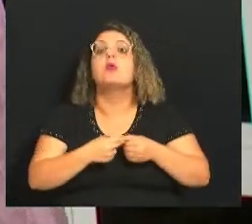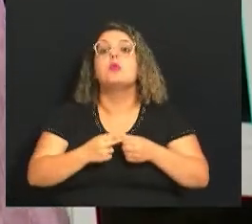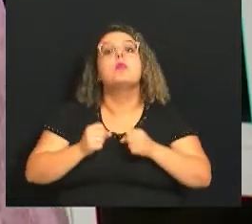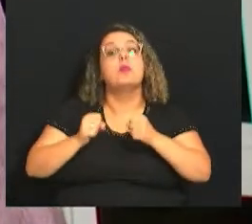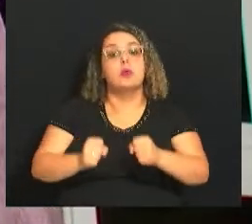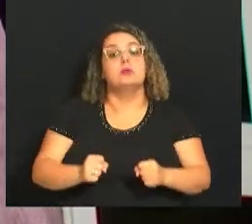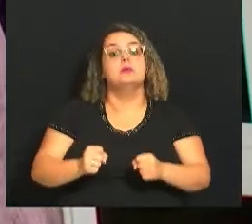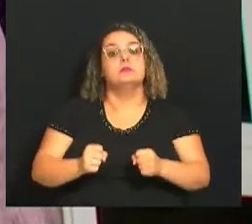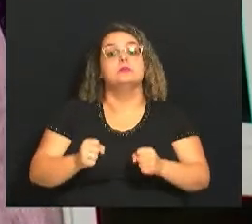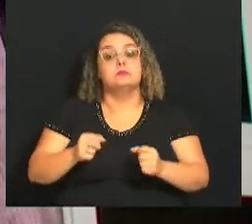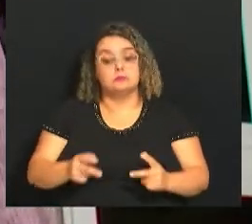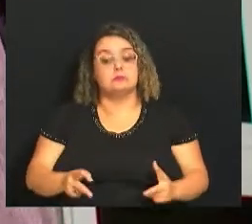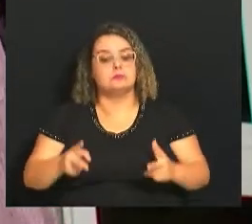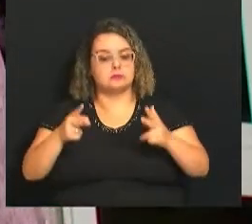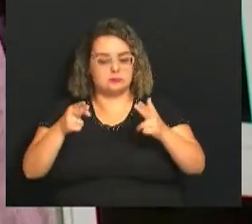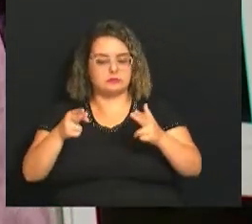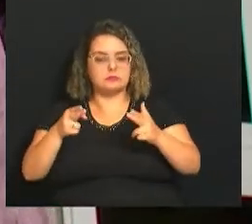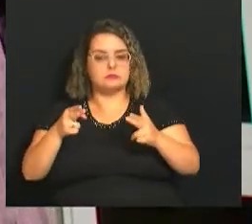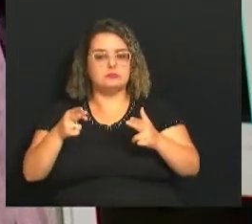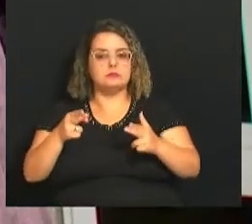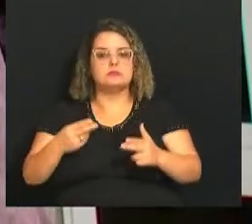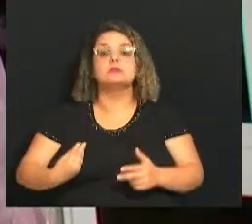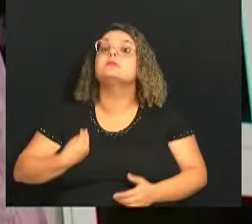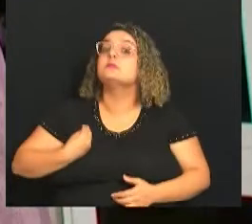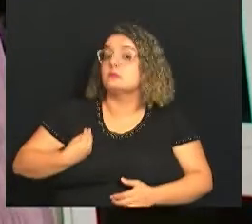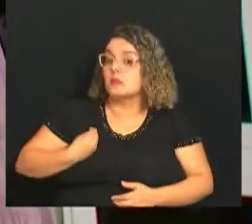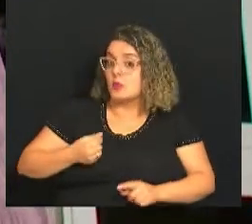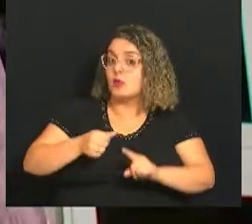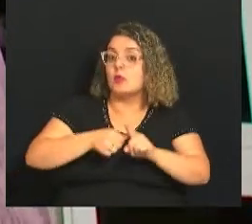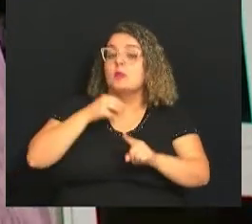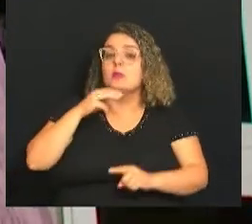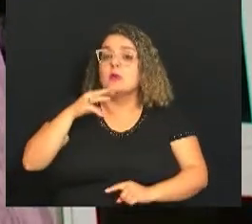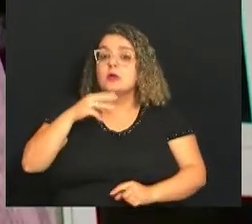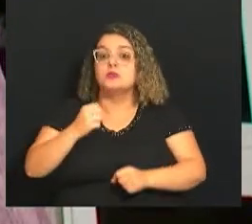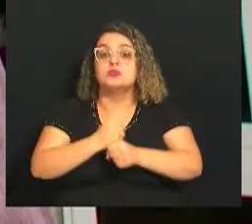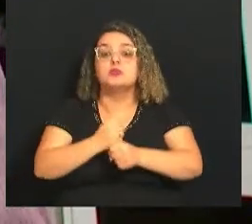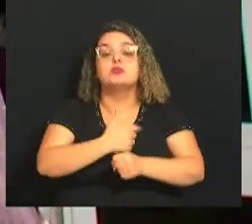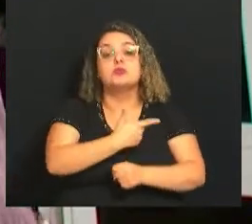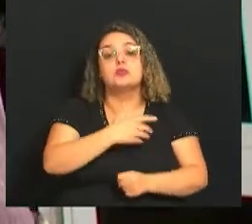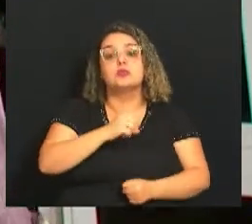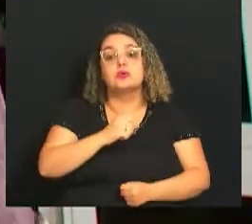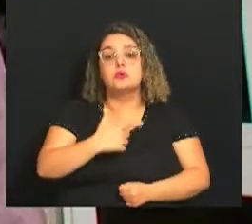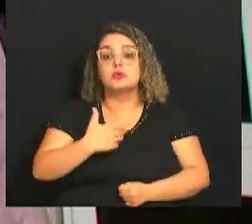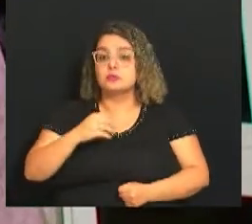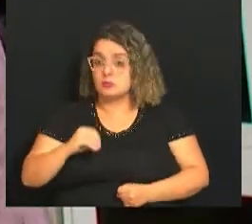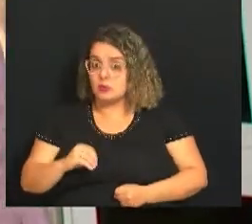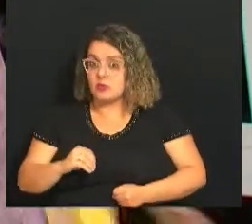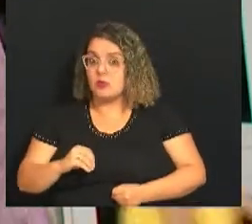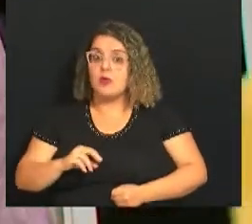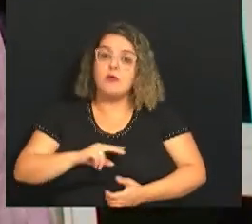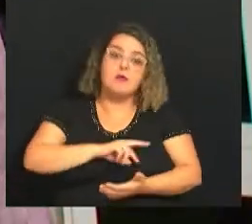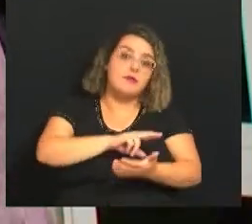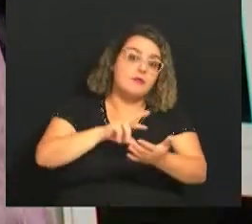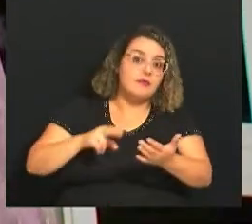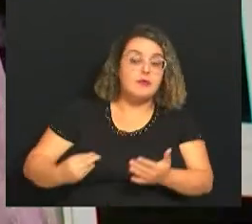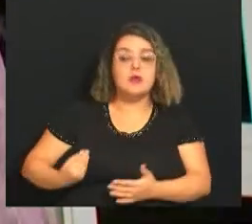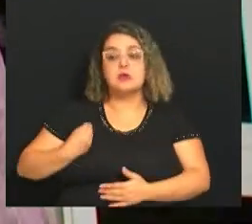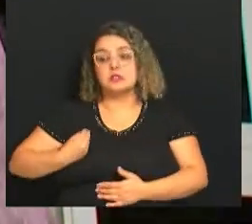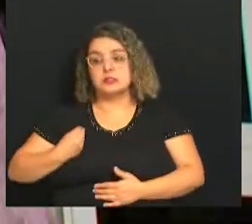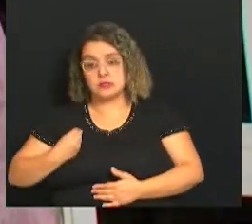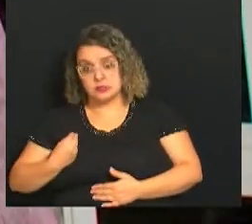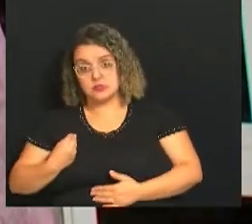as atividades presenciais em março de 2020, no momento em que muitas vidas aqui foram salvas por